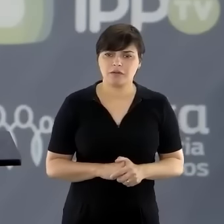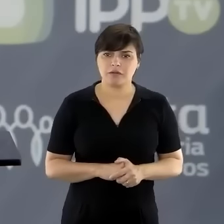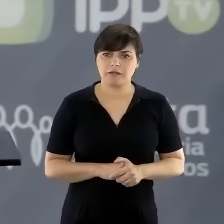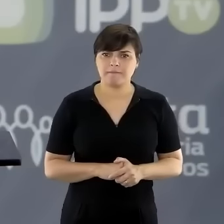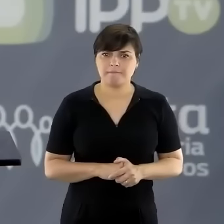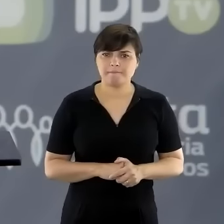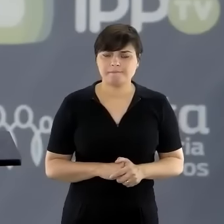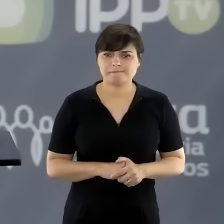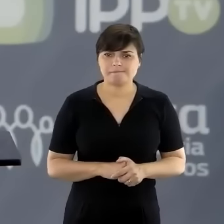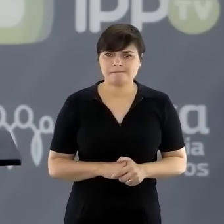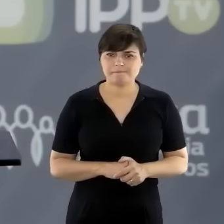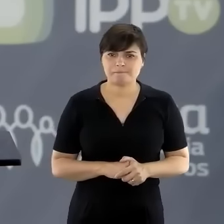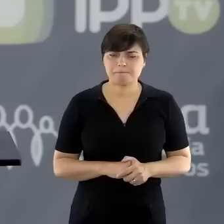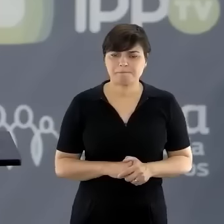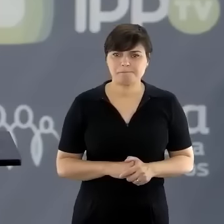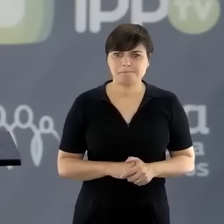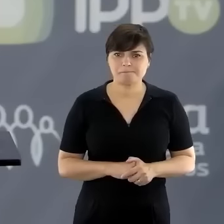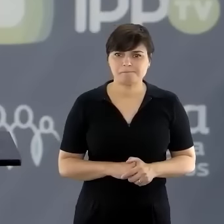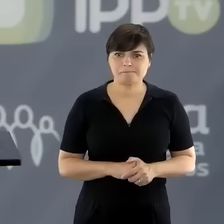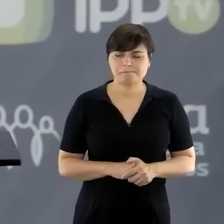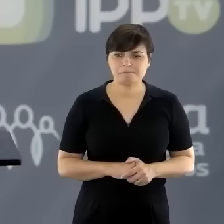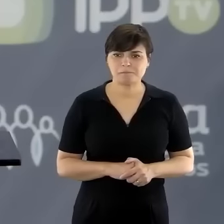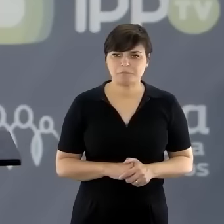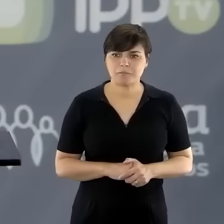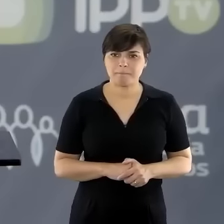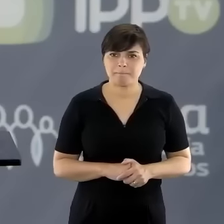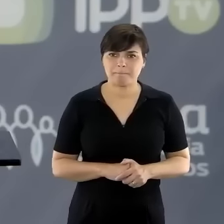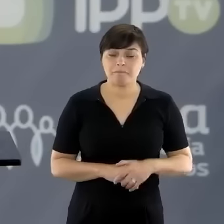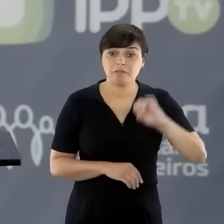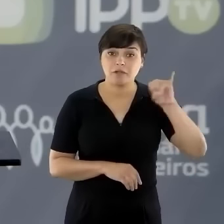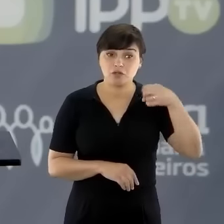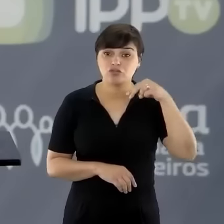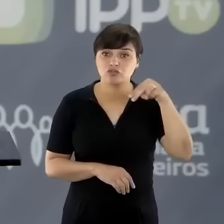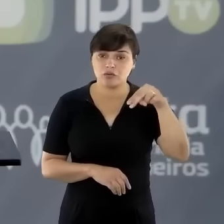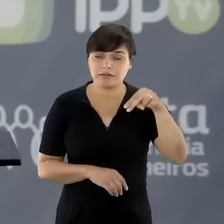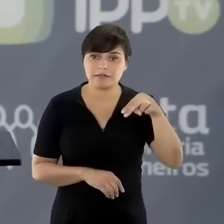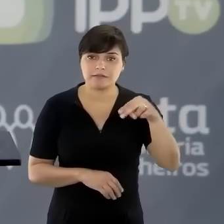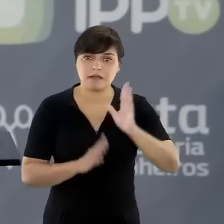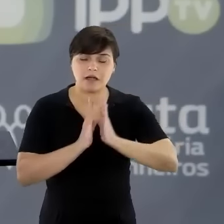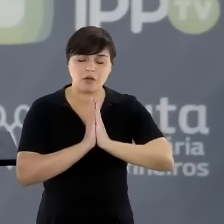segunda lição Jonas um homem que ora